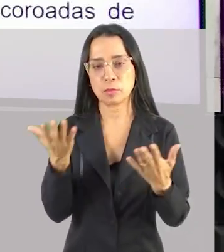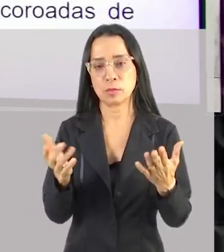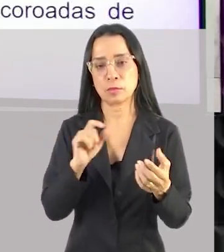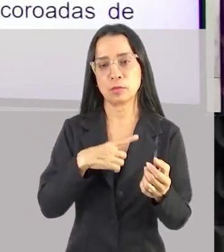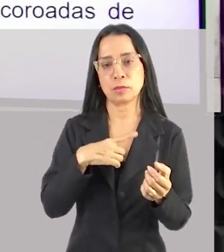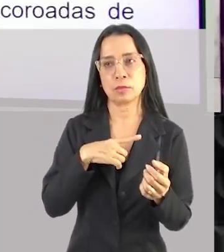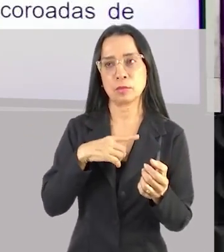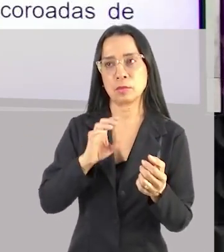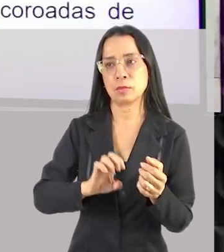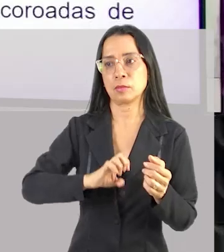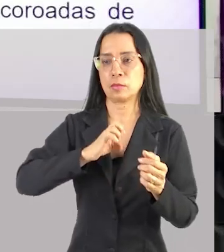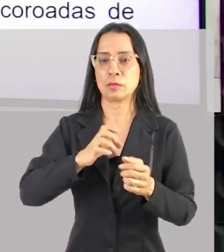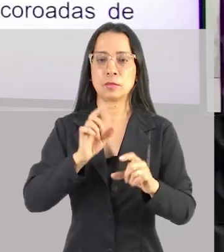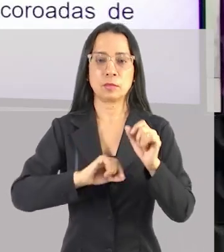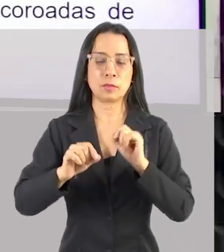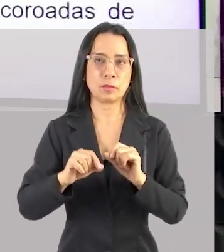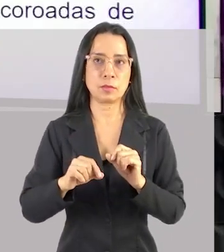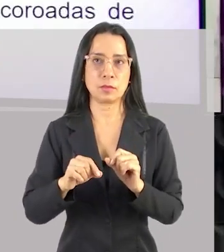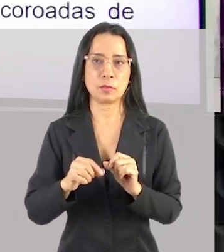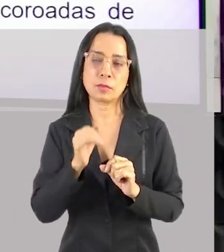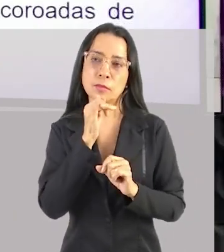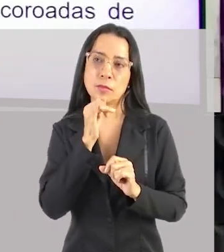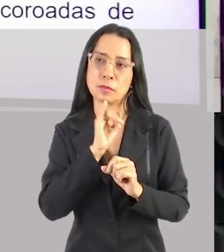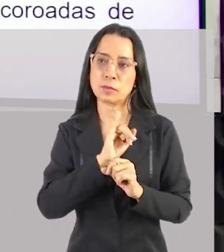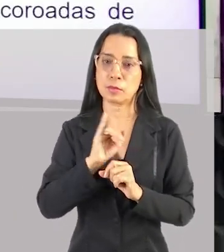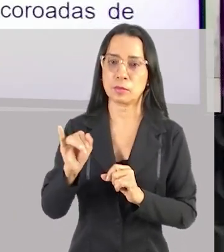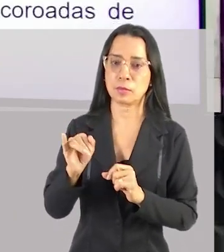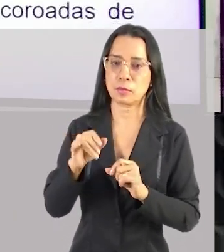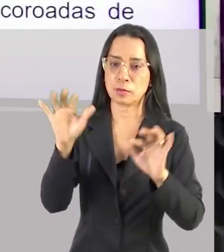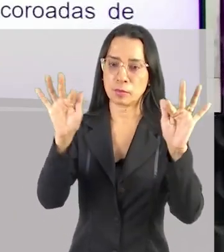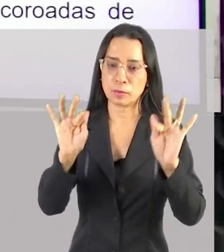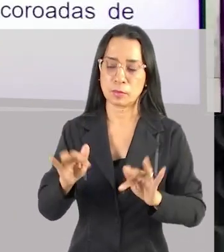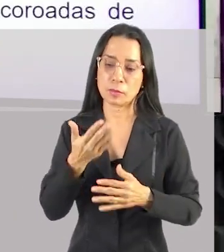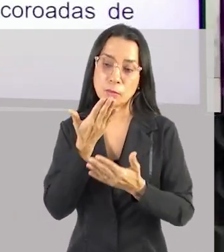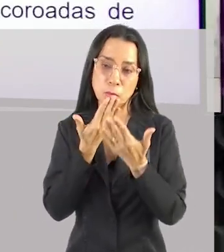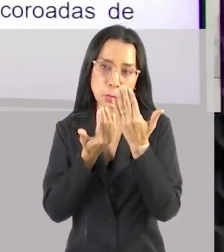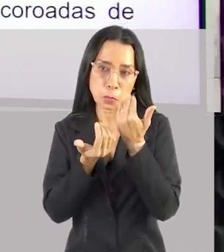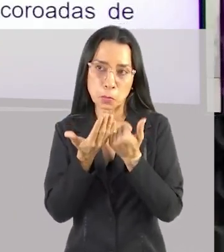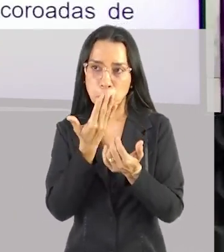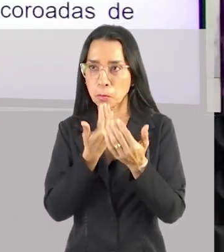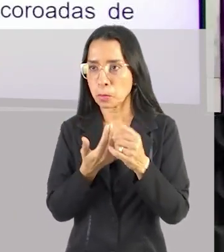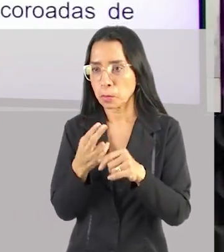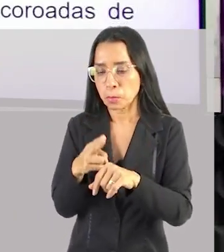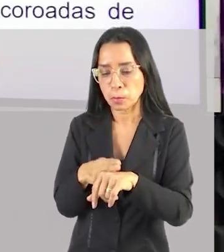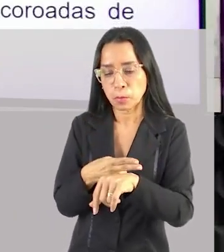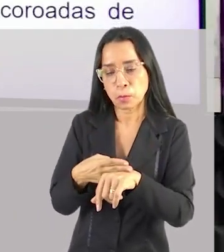cometer excessos. Por exemplo, se eu sou feliz comendo chocolate,